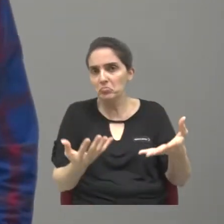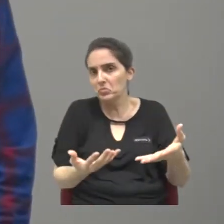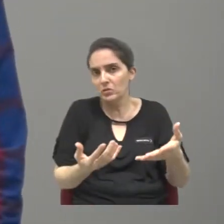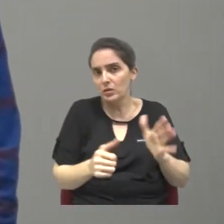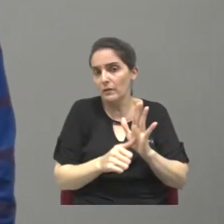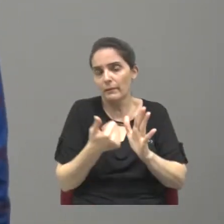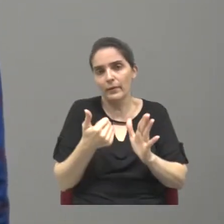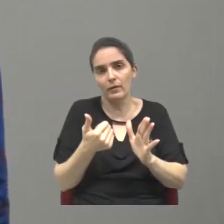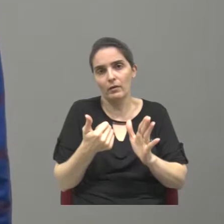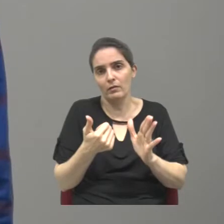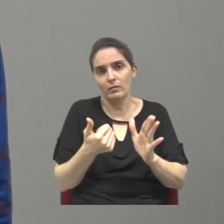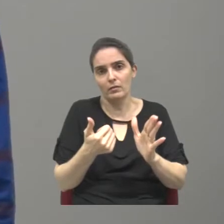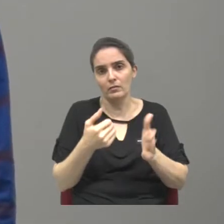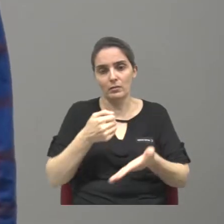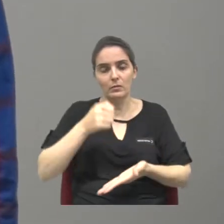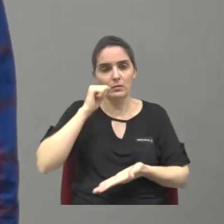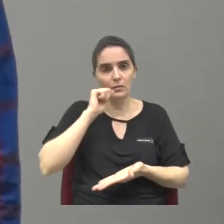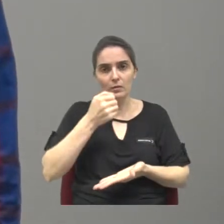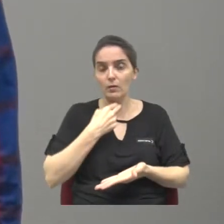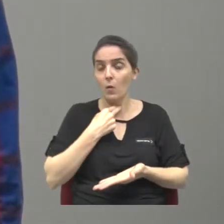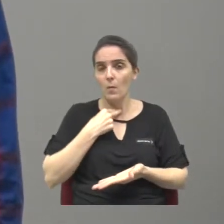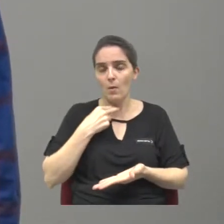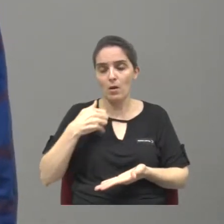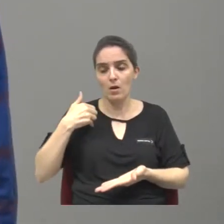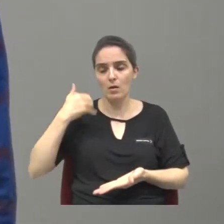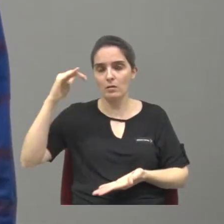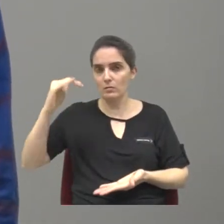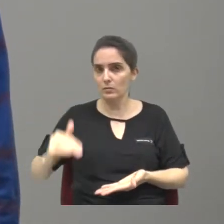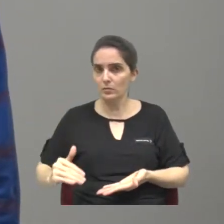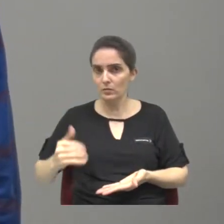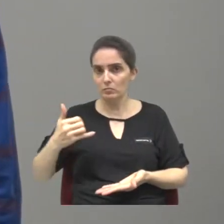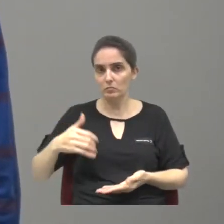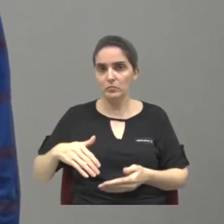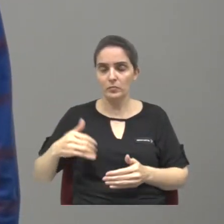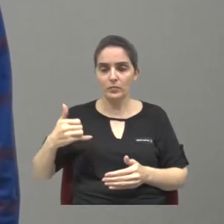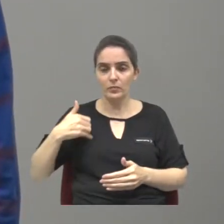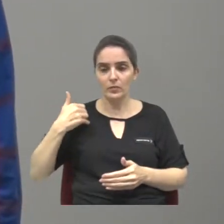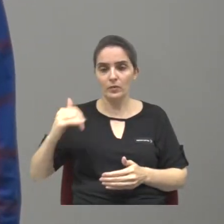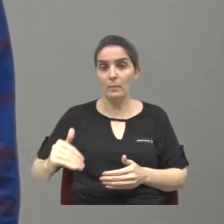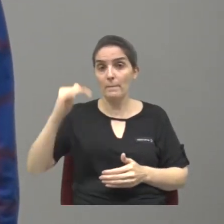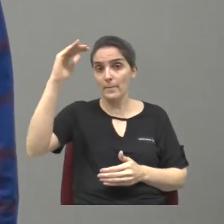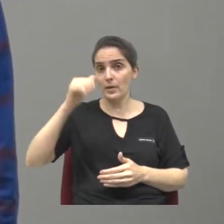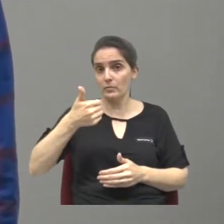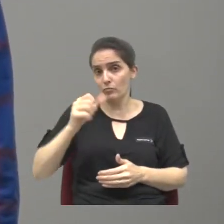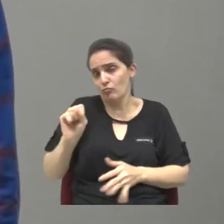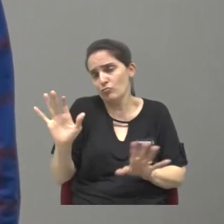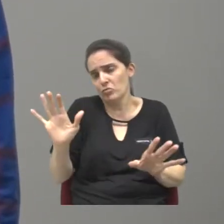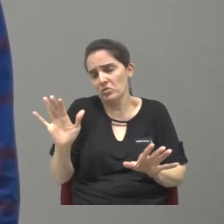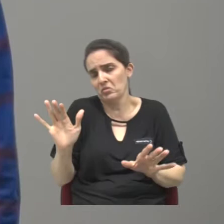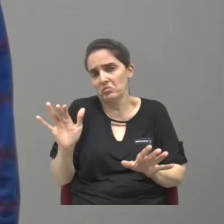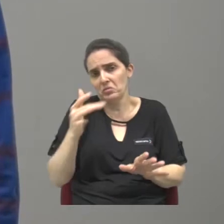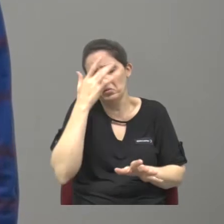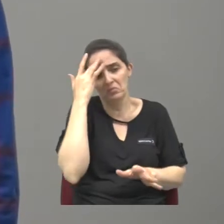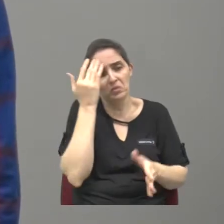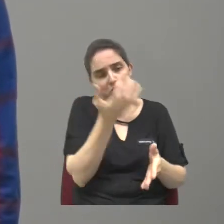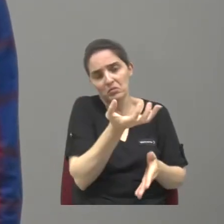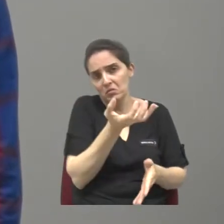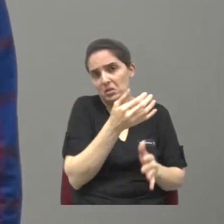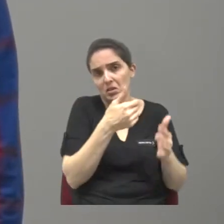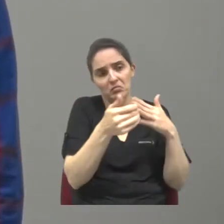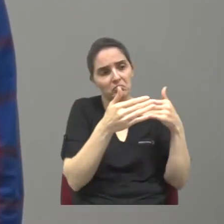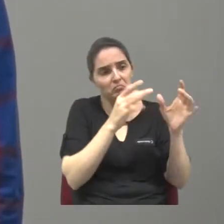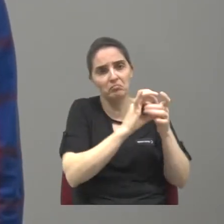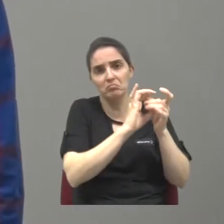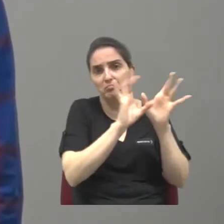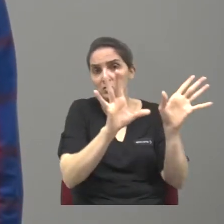pode ser para menor de idade e acima de 18 anos bebe quem quer. Agora, oferecer bebida que